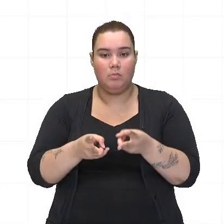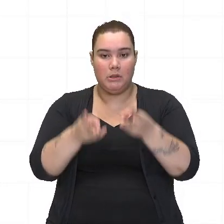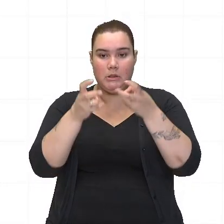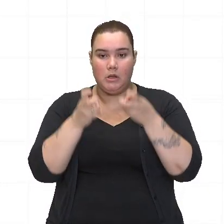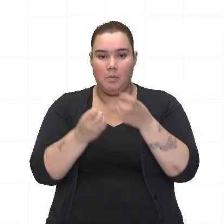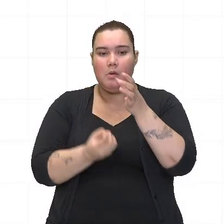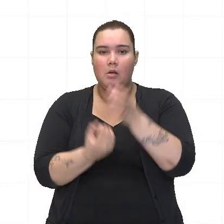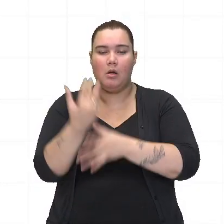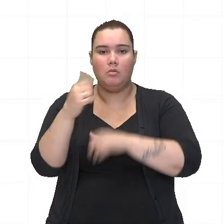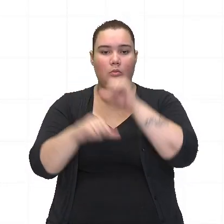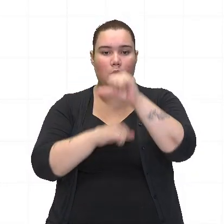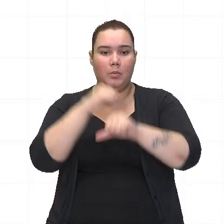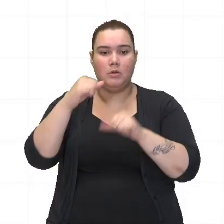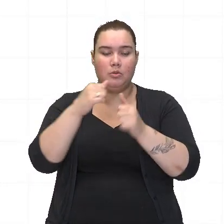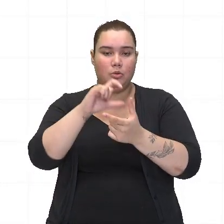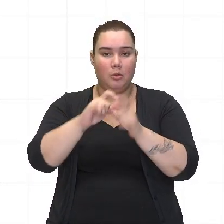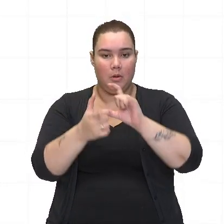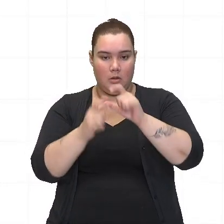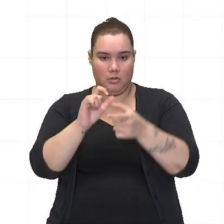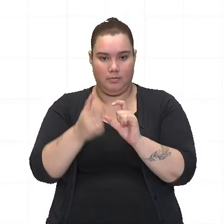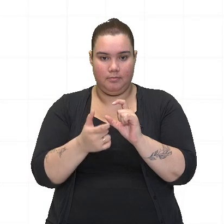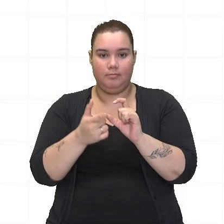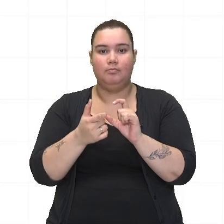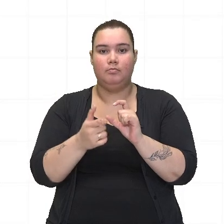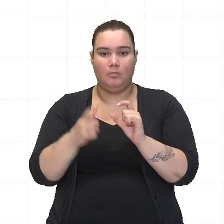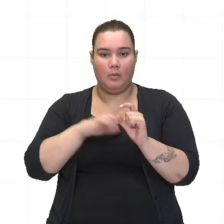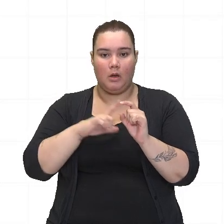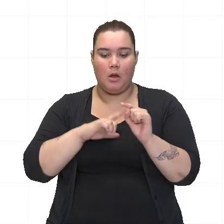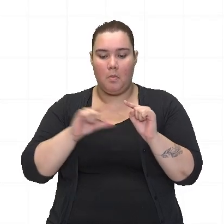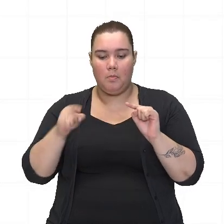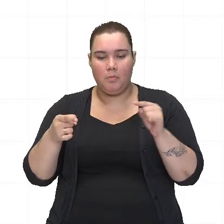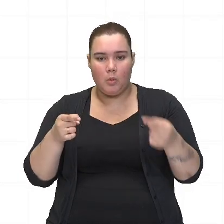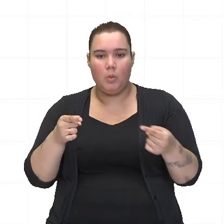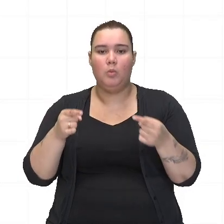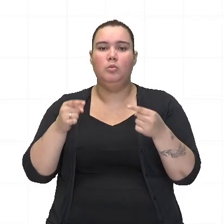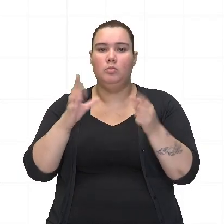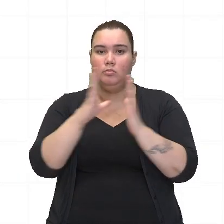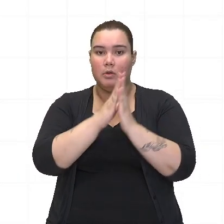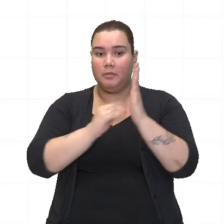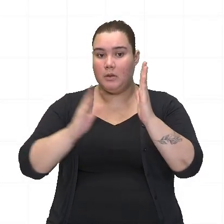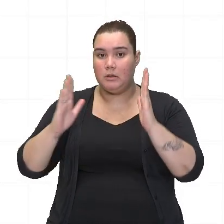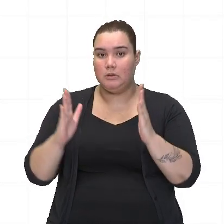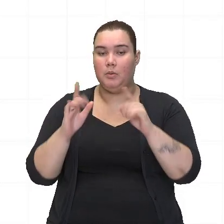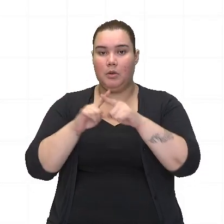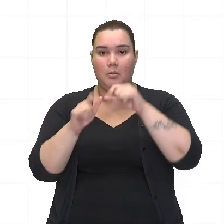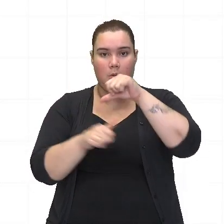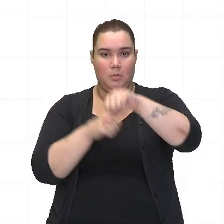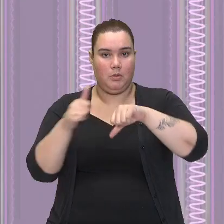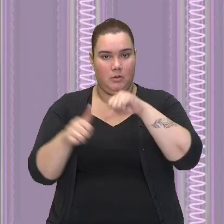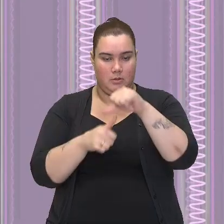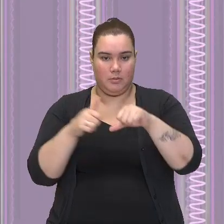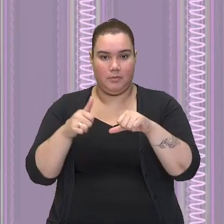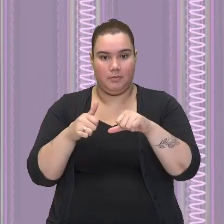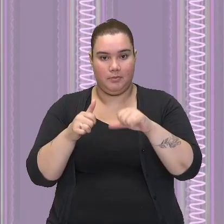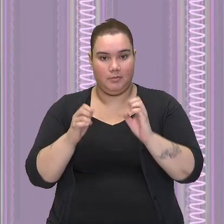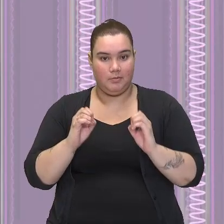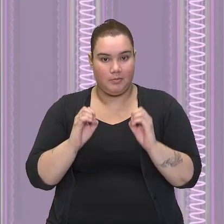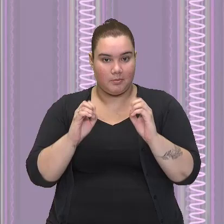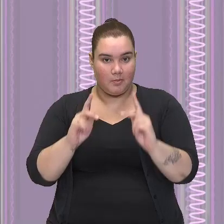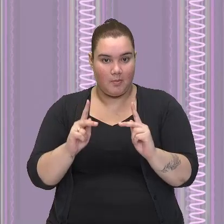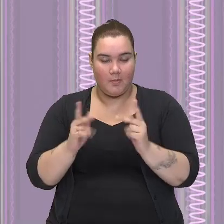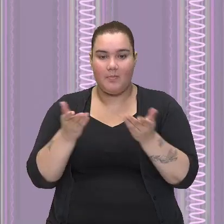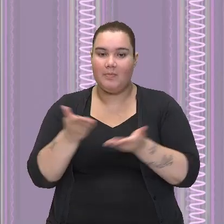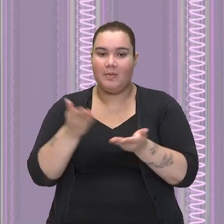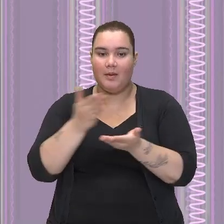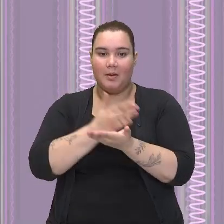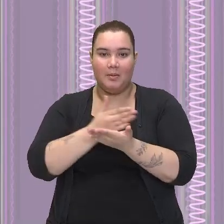reconhecimento e construção de transformações geométricas, translação, reflexão e rotação.